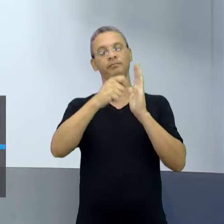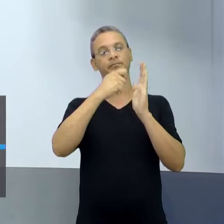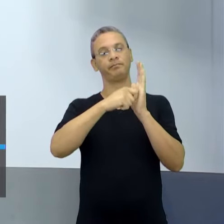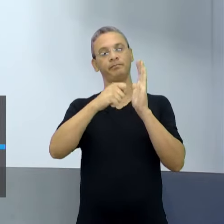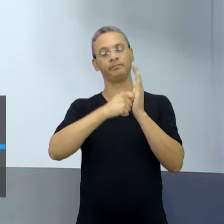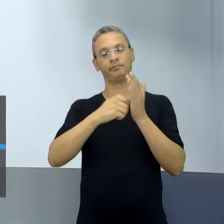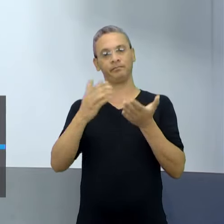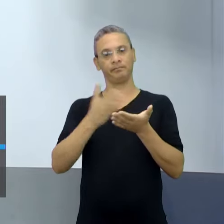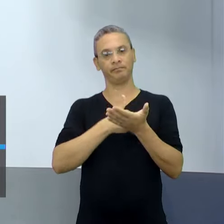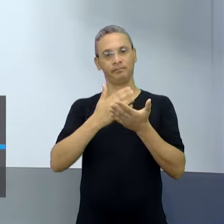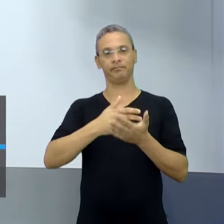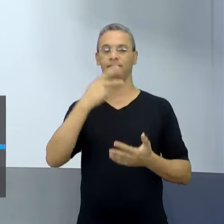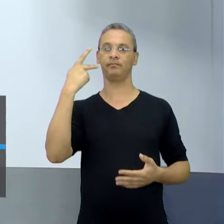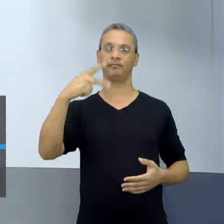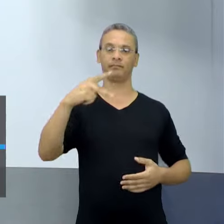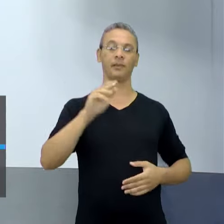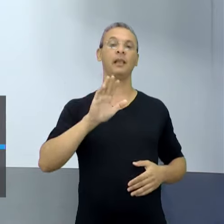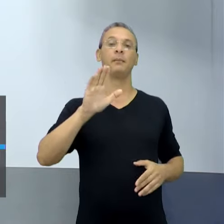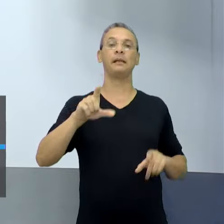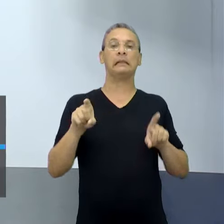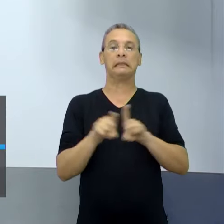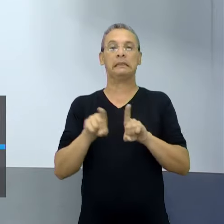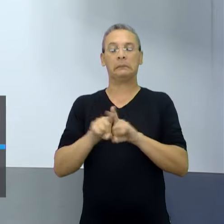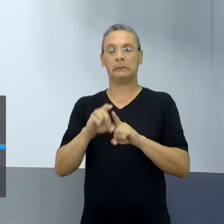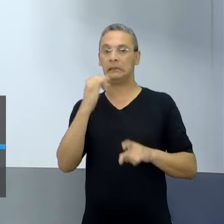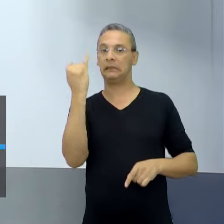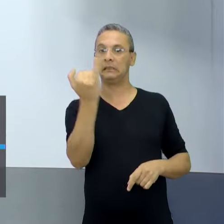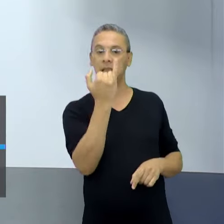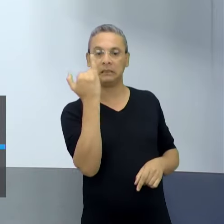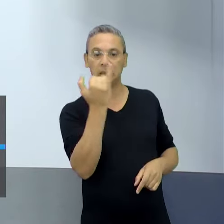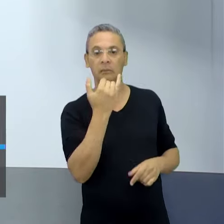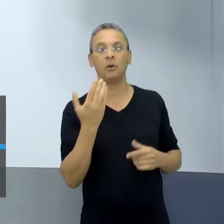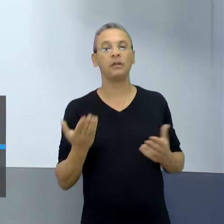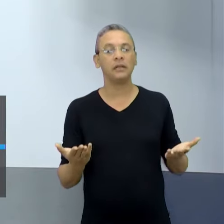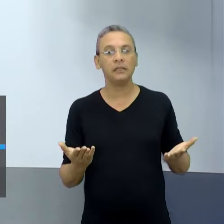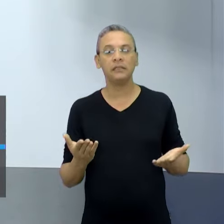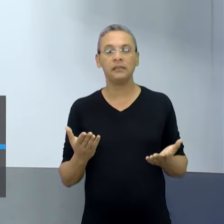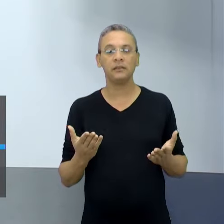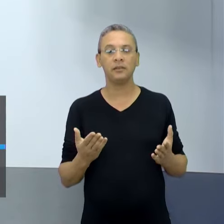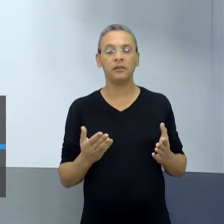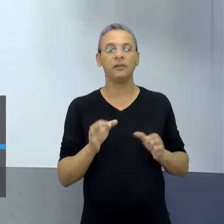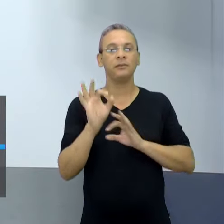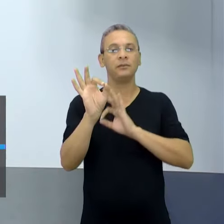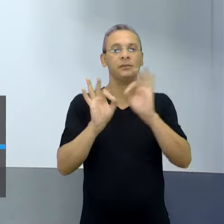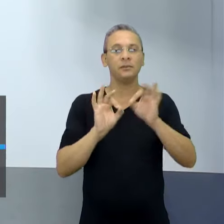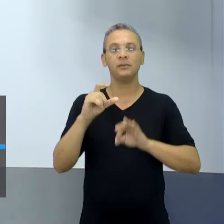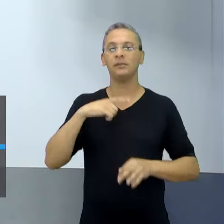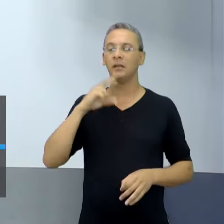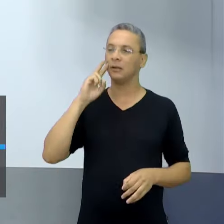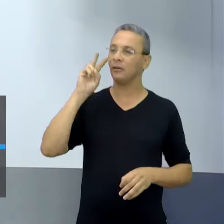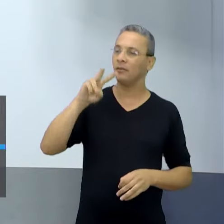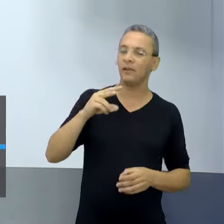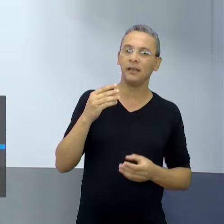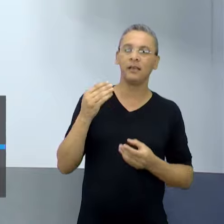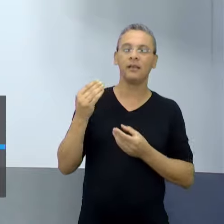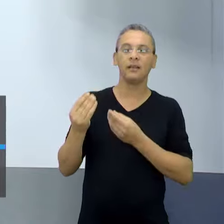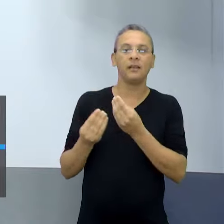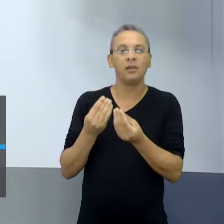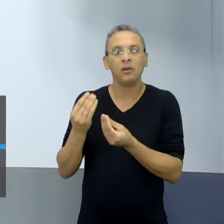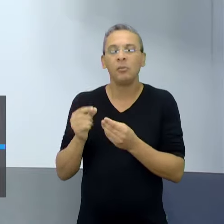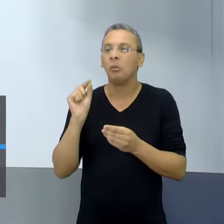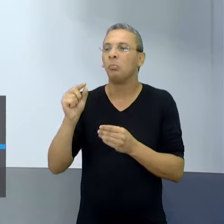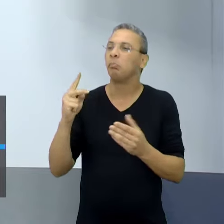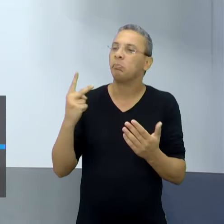seu diário de bordo, mas que você também tenha um glossário com o